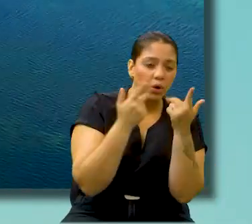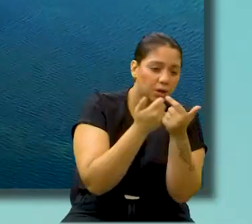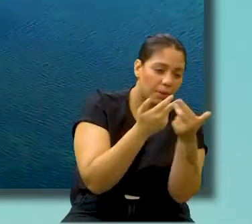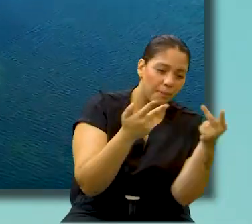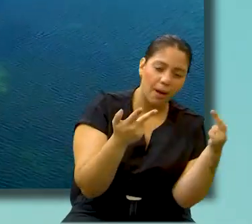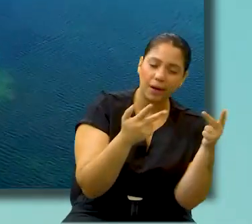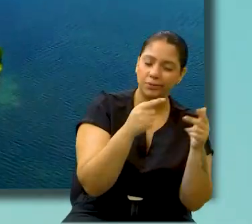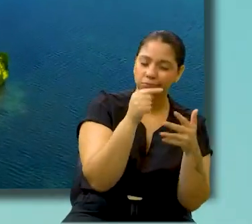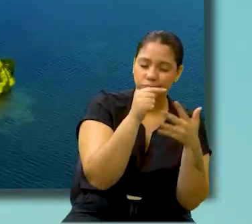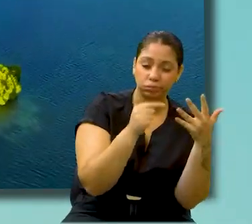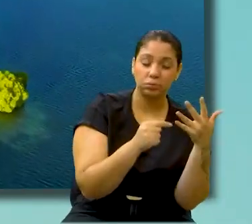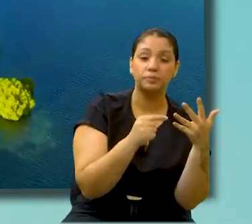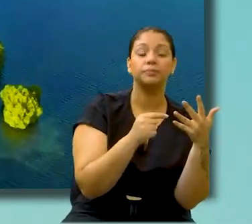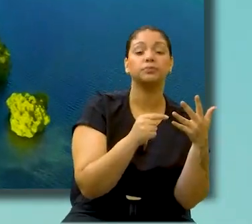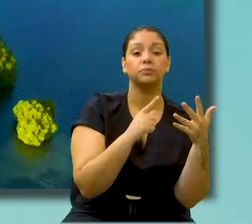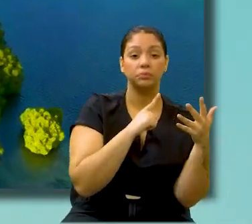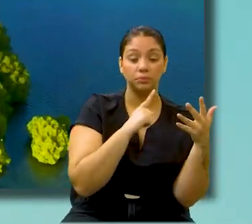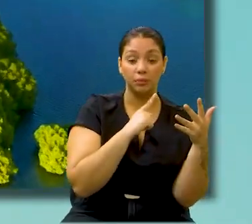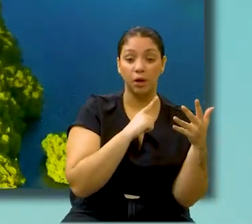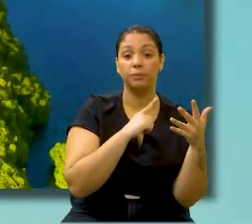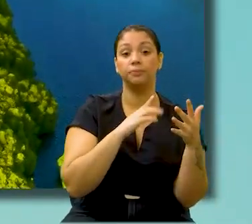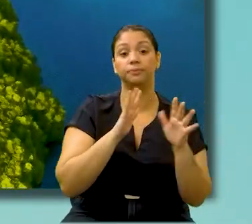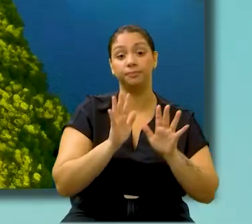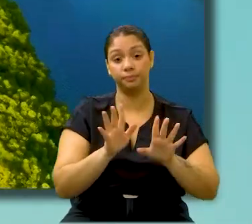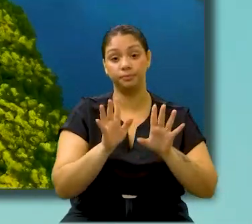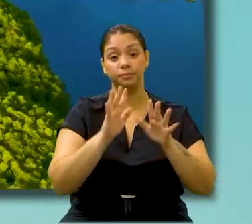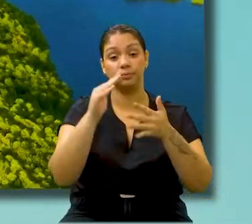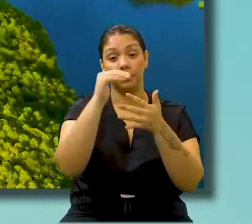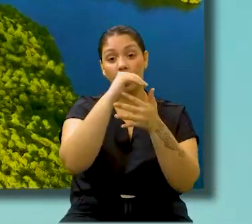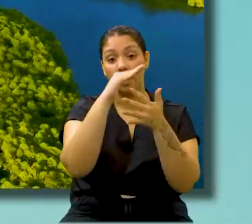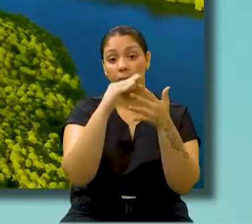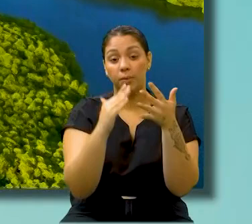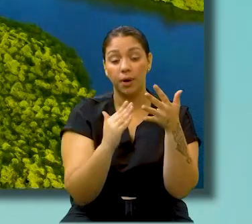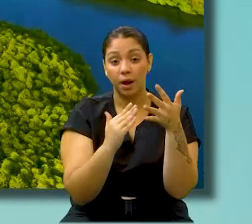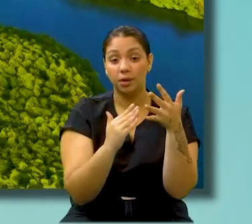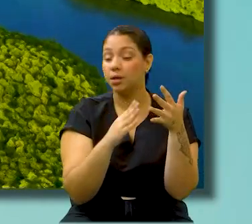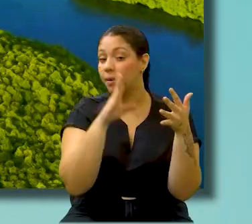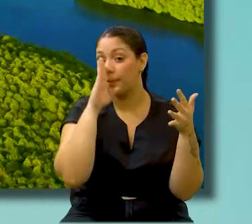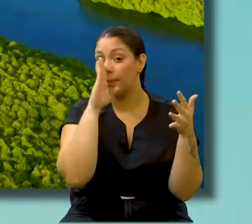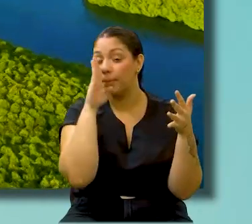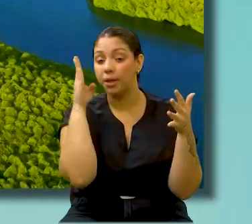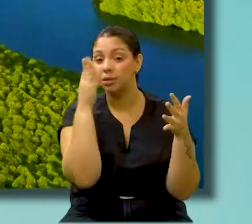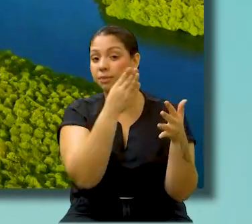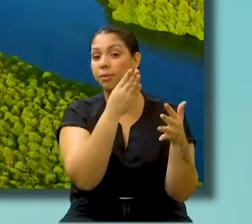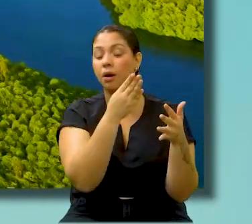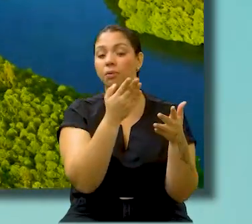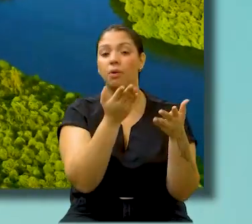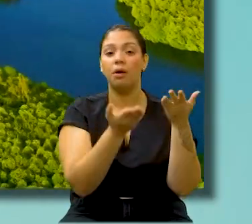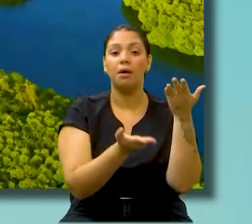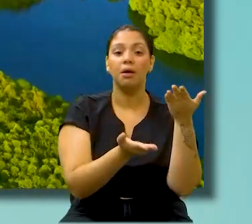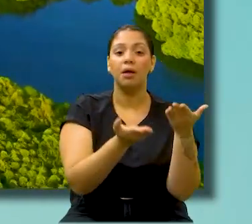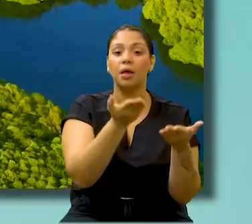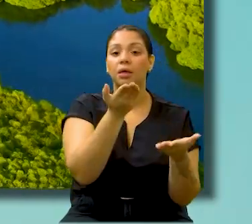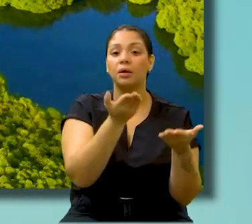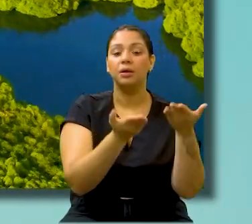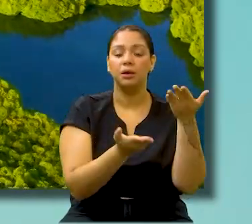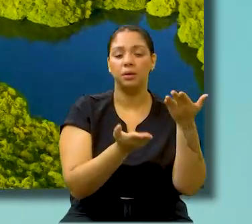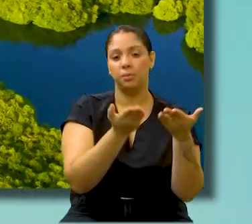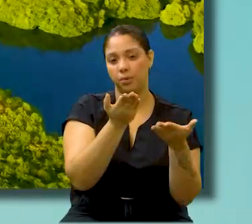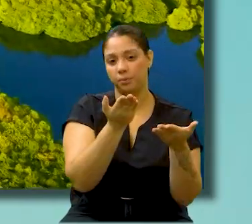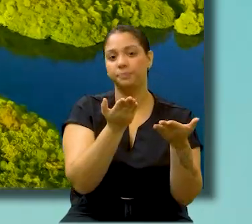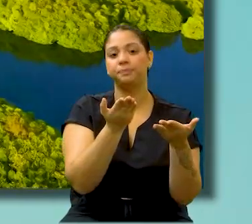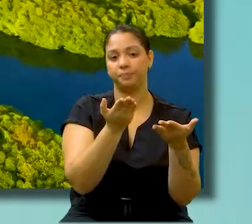tem, pelo o que ela abriga ali de animais, mas a floresta amazônica, principalmente pelo